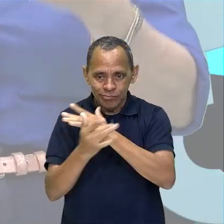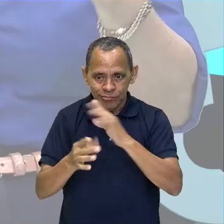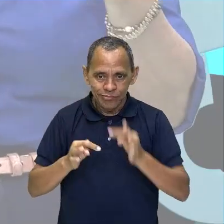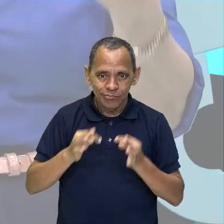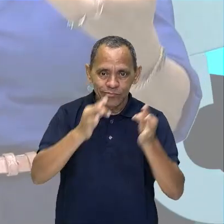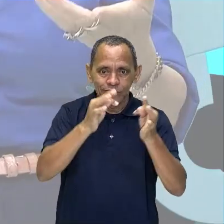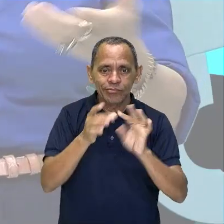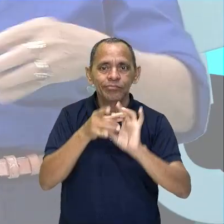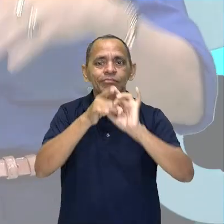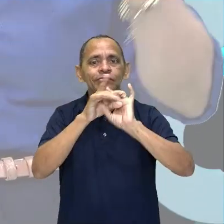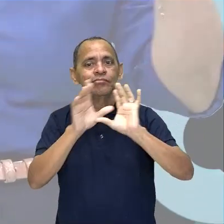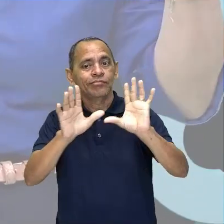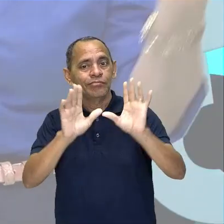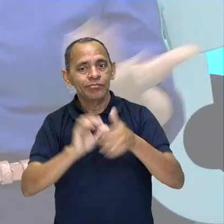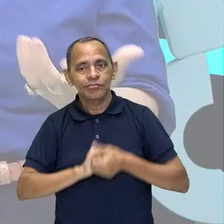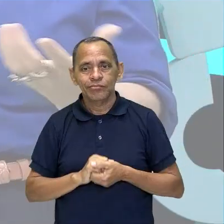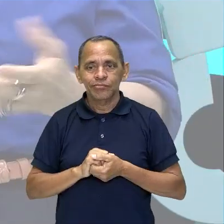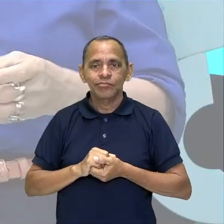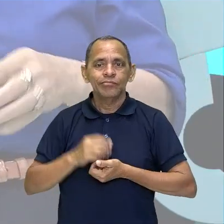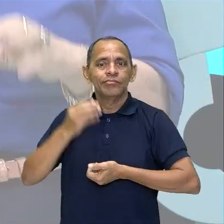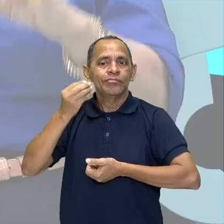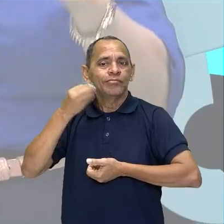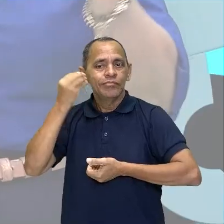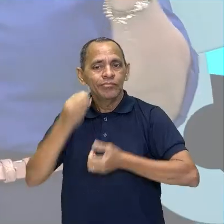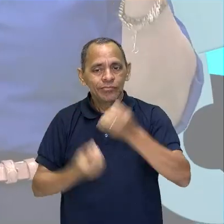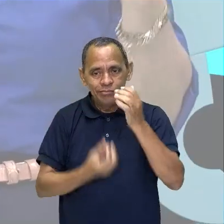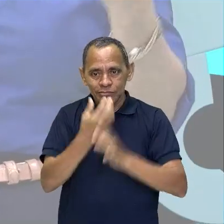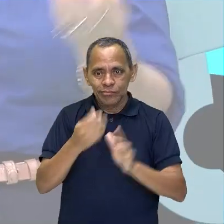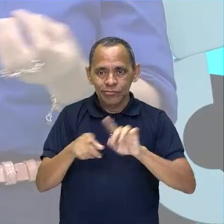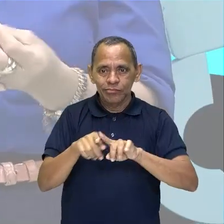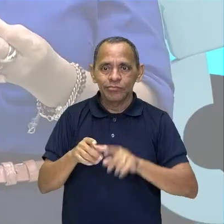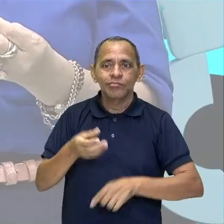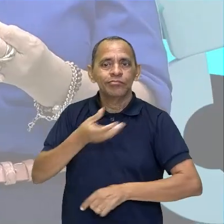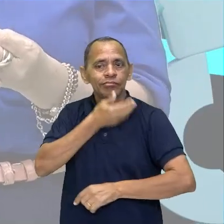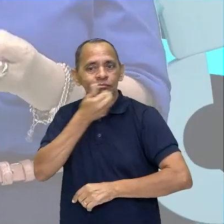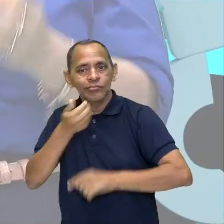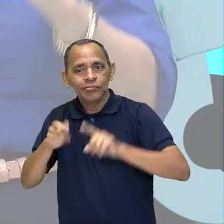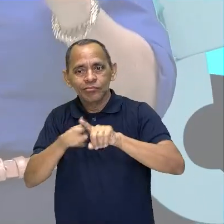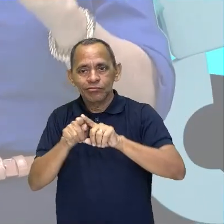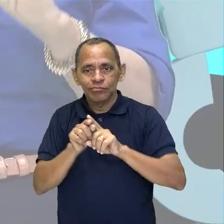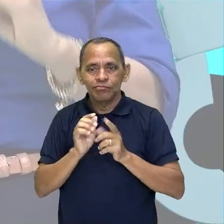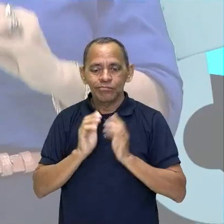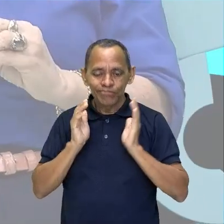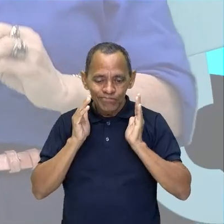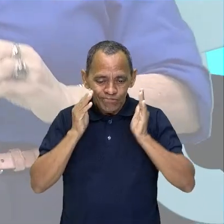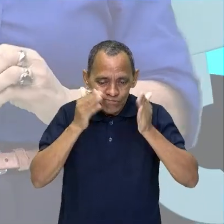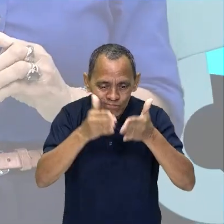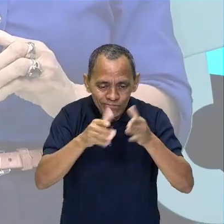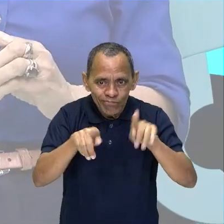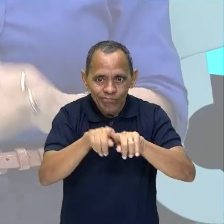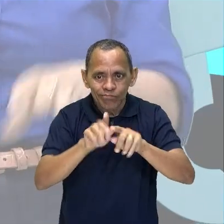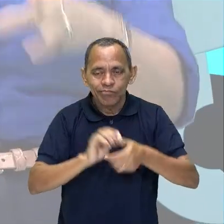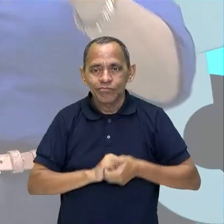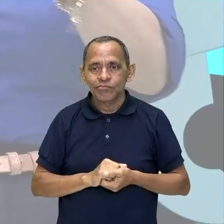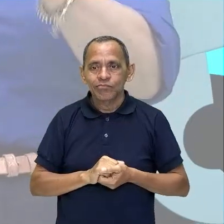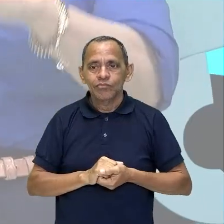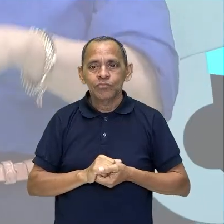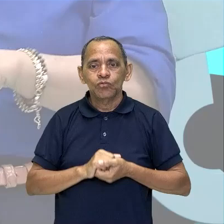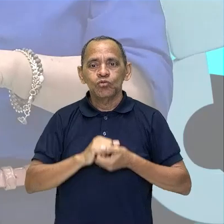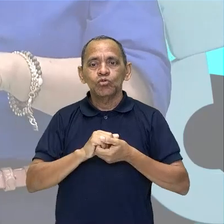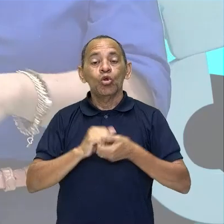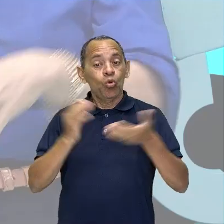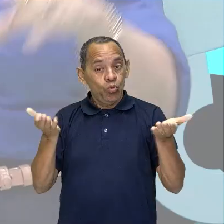criação de experiências muito mais ricas e imersivas. Importante destacar para vocês aqui